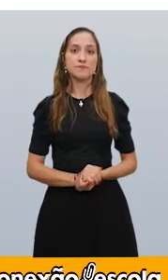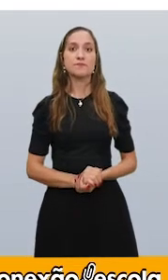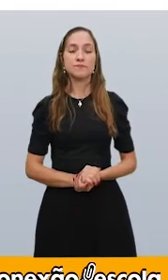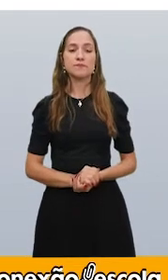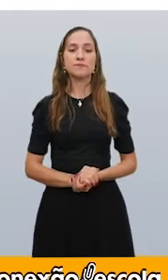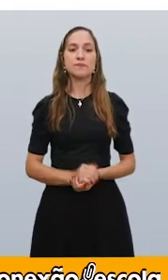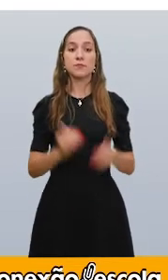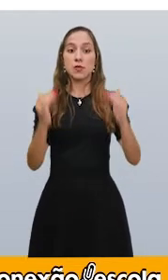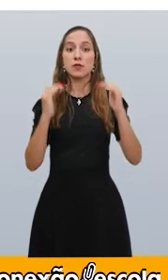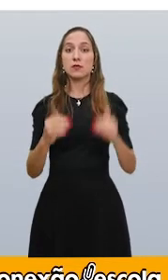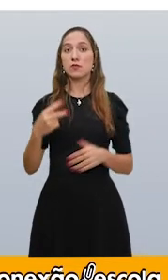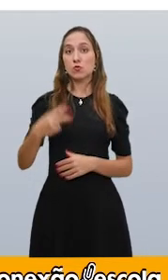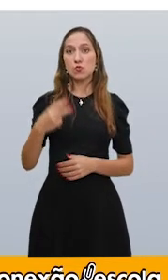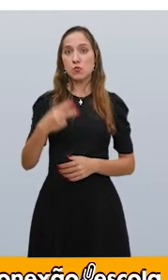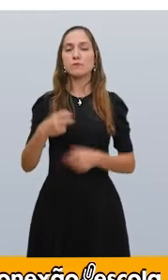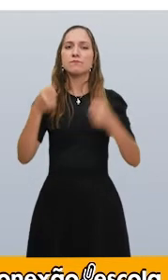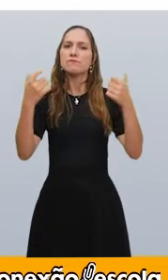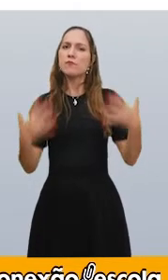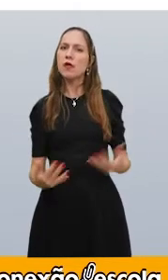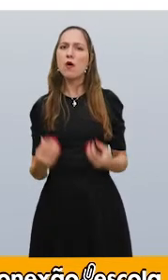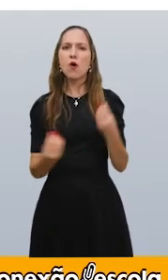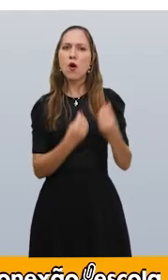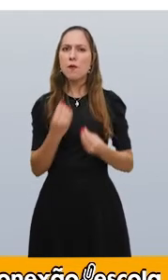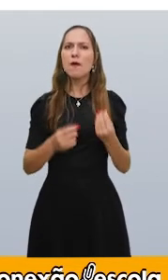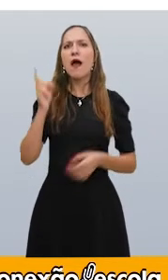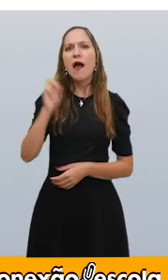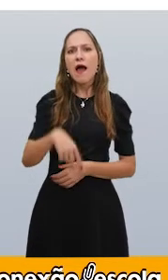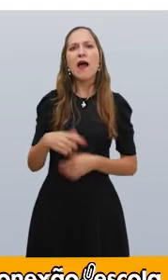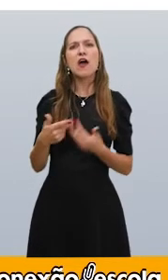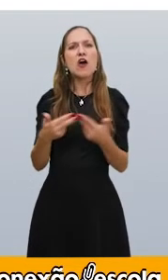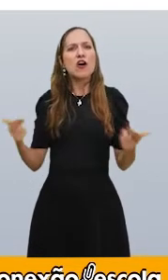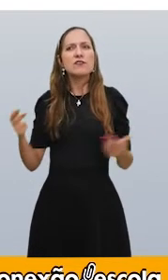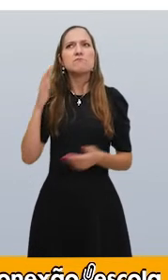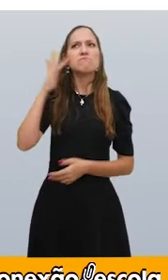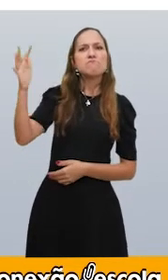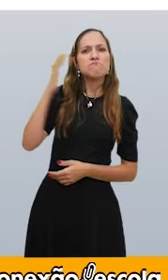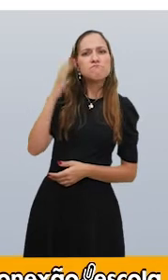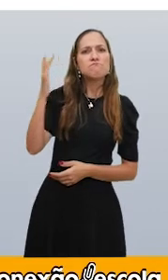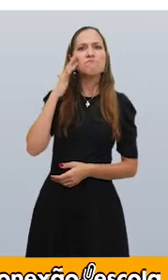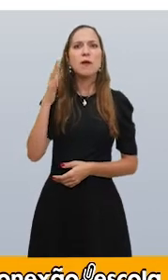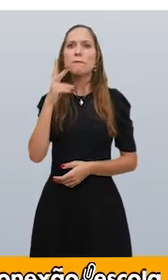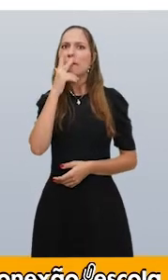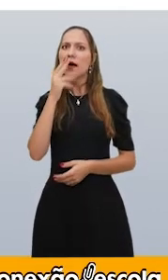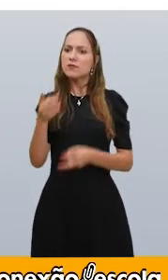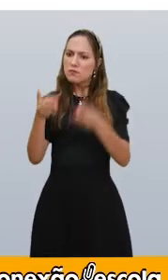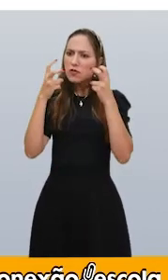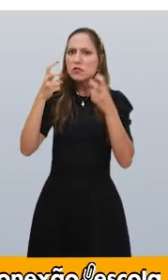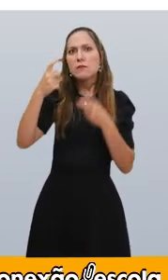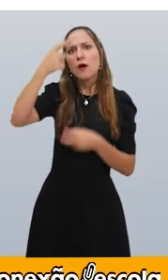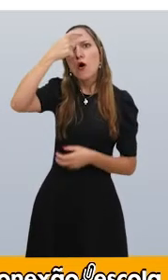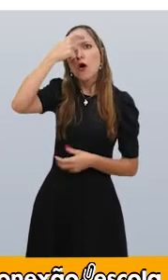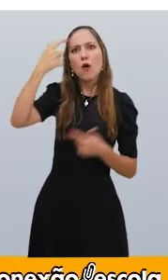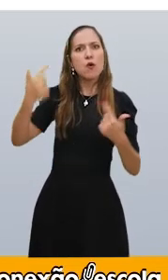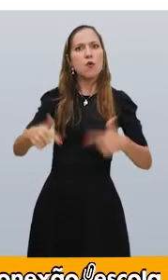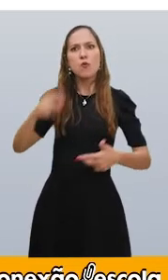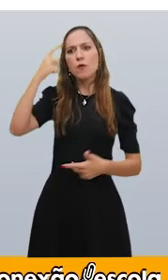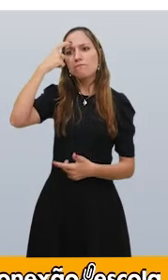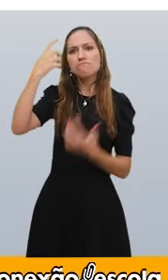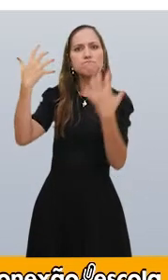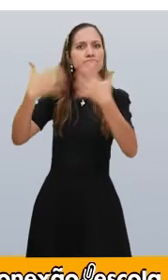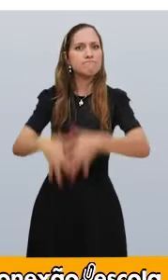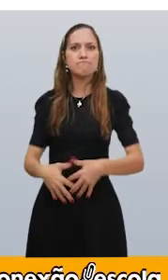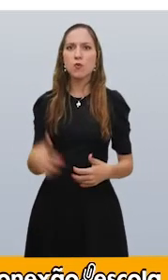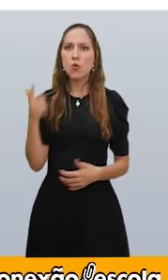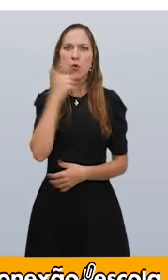de situações sobrenaturais, irreais e até mesmo irracionais. 3.